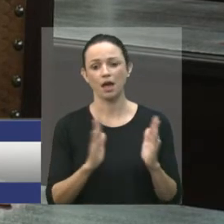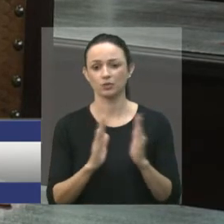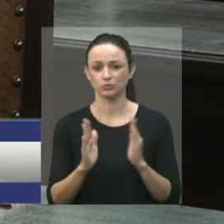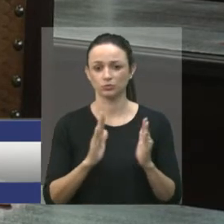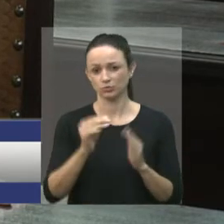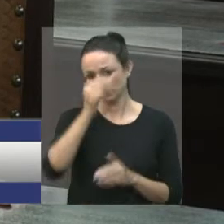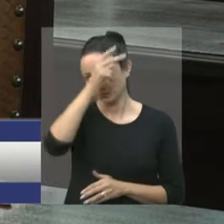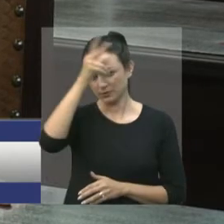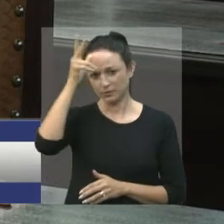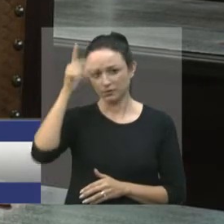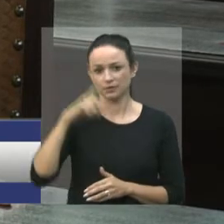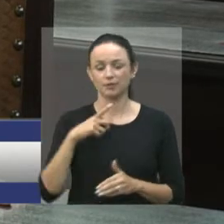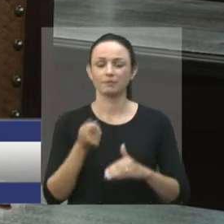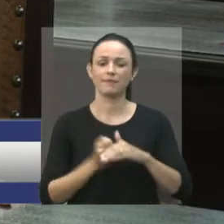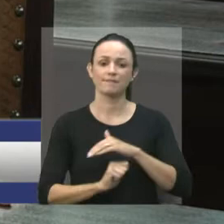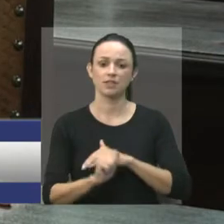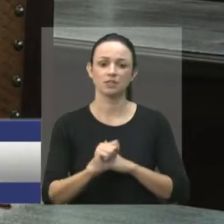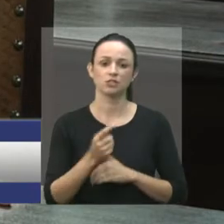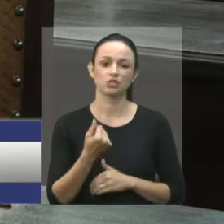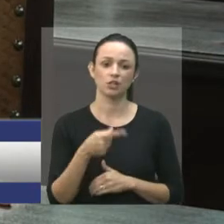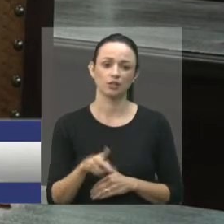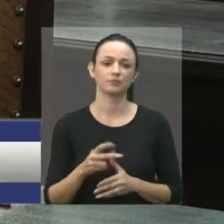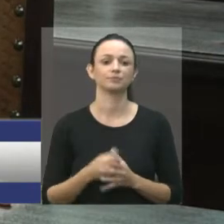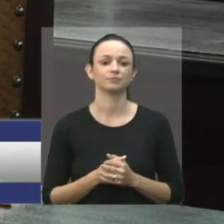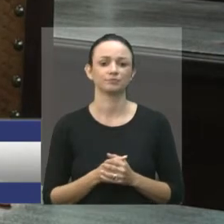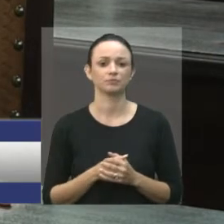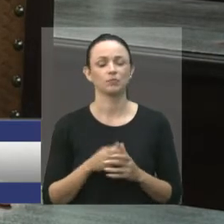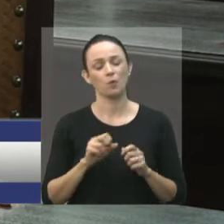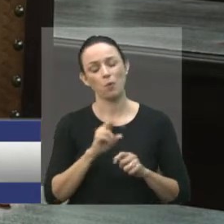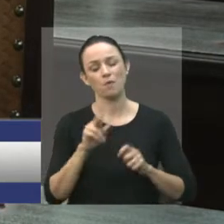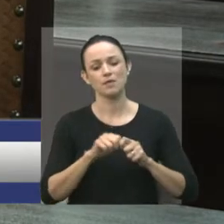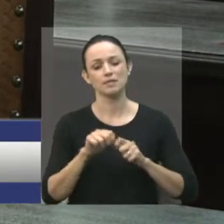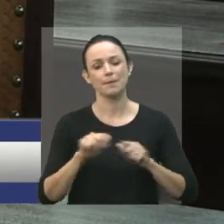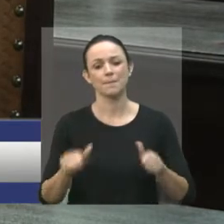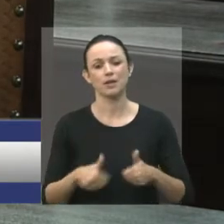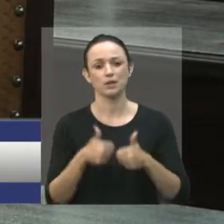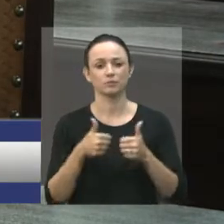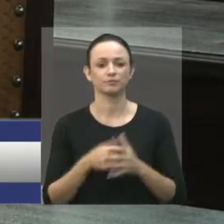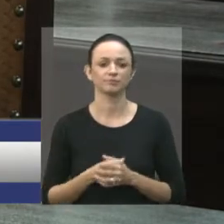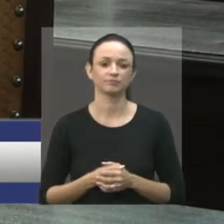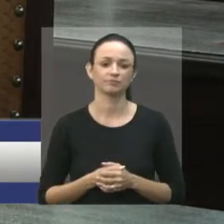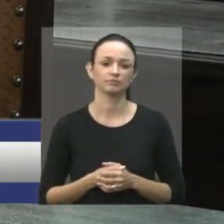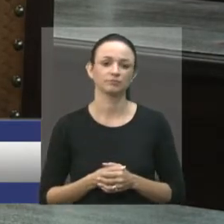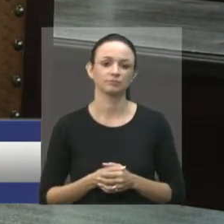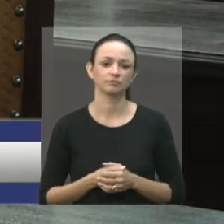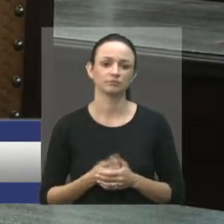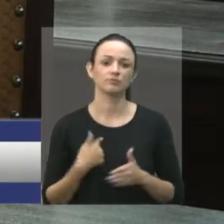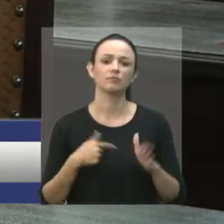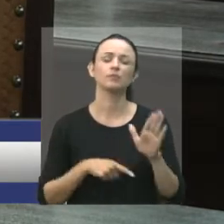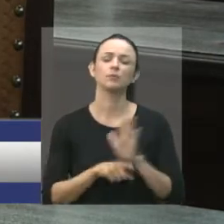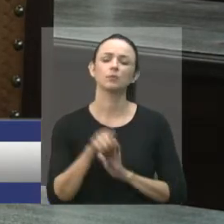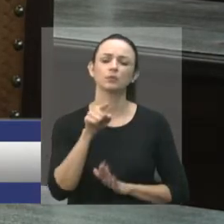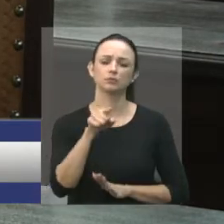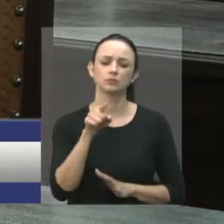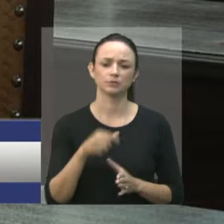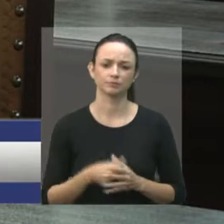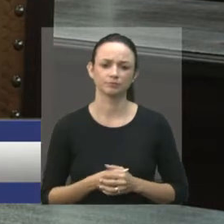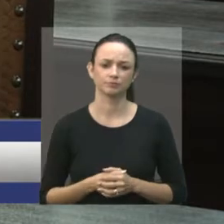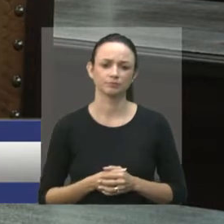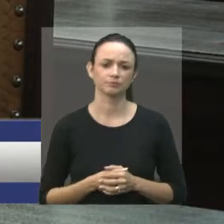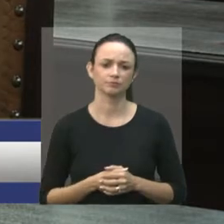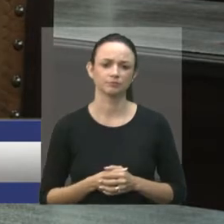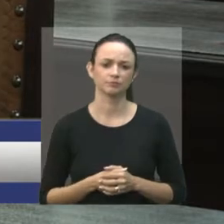Prefeitura tem para investir esse dinheiro ou fazer essa melhoria. Aí eu queria te fazer uma pergunta, Sim. Com